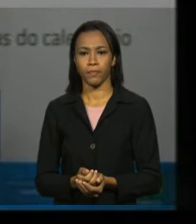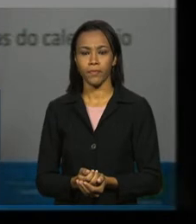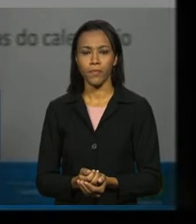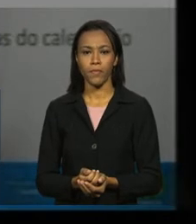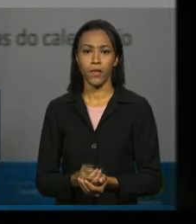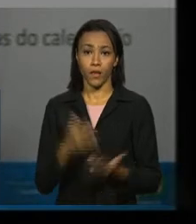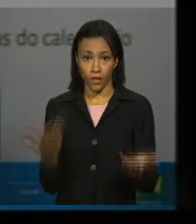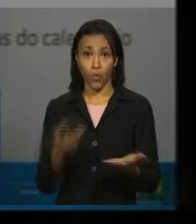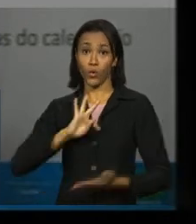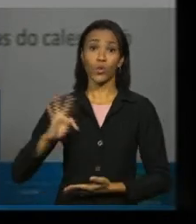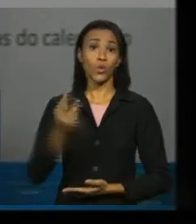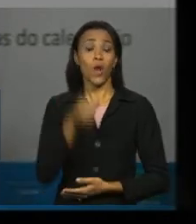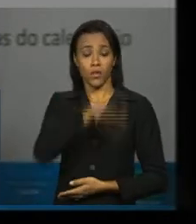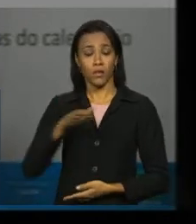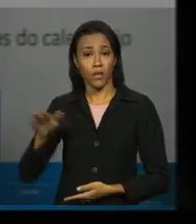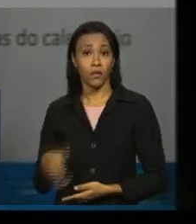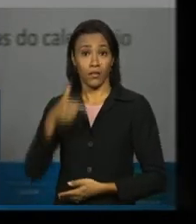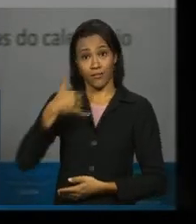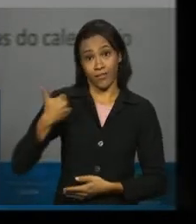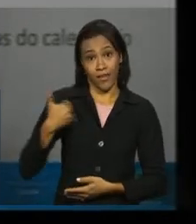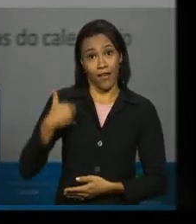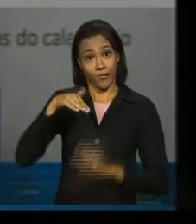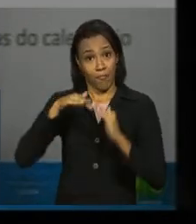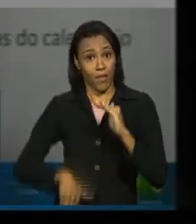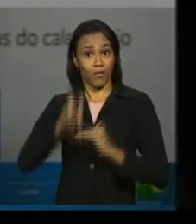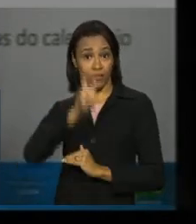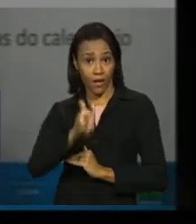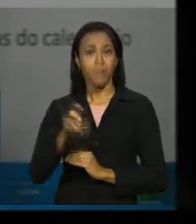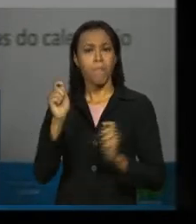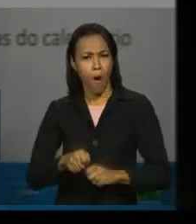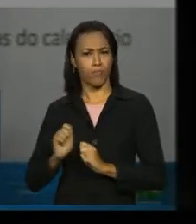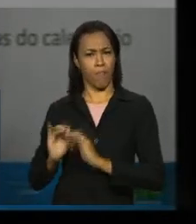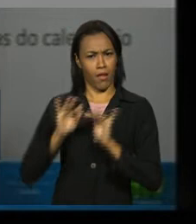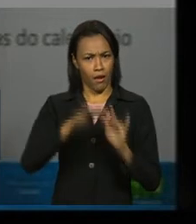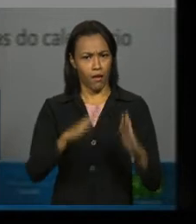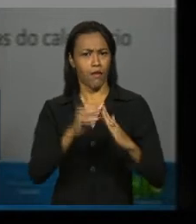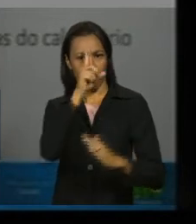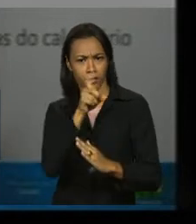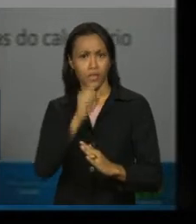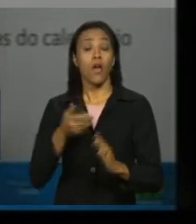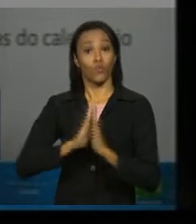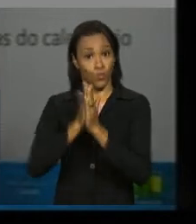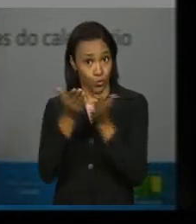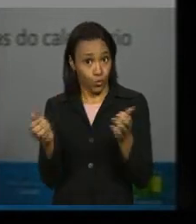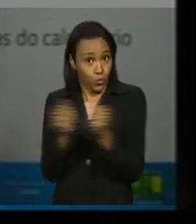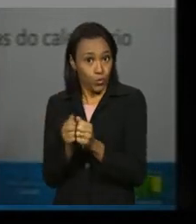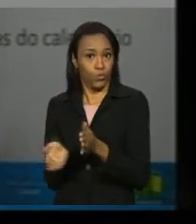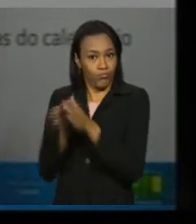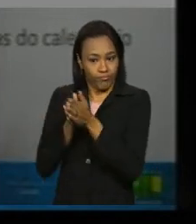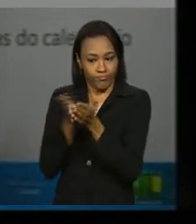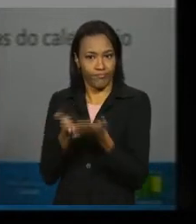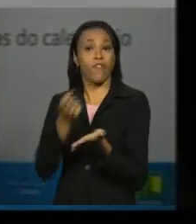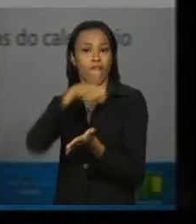passar então todas as crianças menores de cinco anos de idade vai deverão comparecer levando a sua caderneta de vacinação é